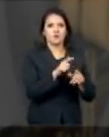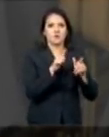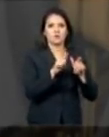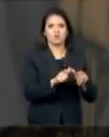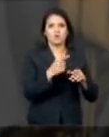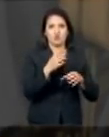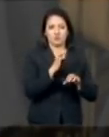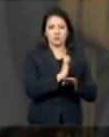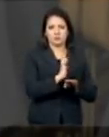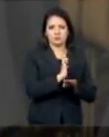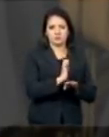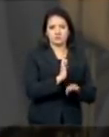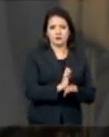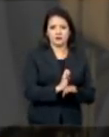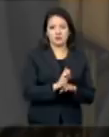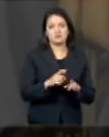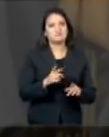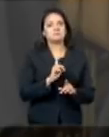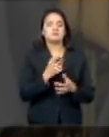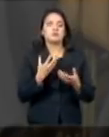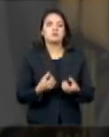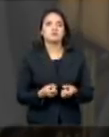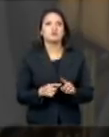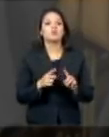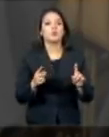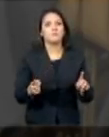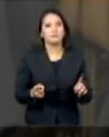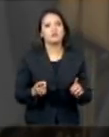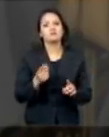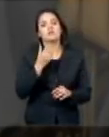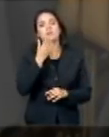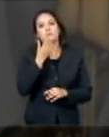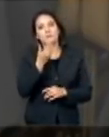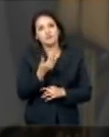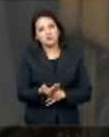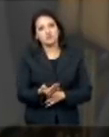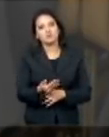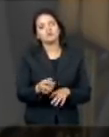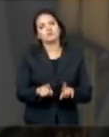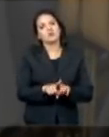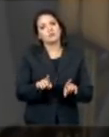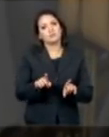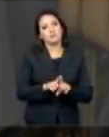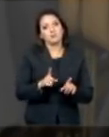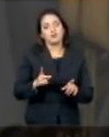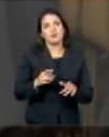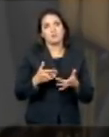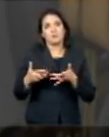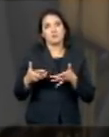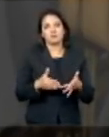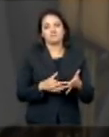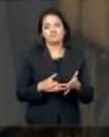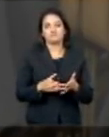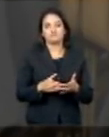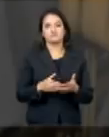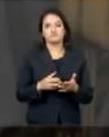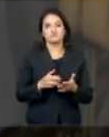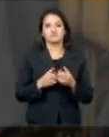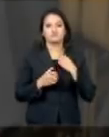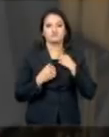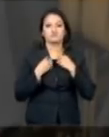e ingressa ingressando na faculdade também na capital à beira quais da sua formatura o